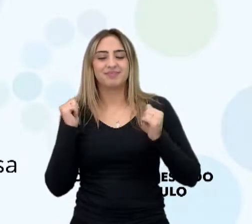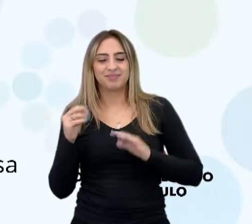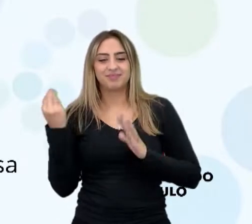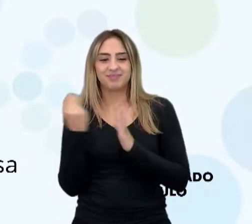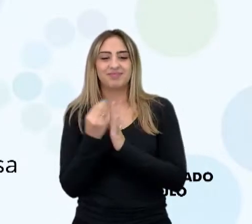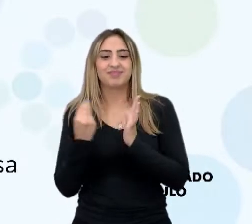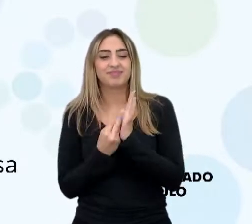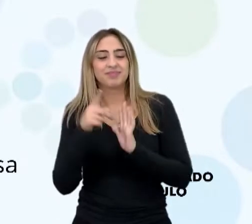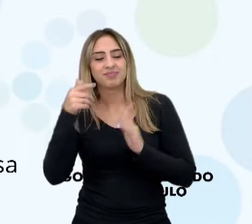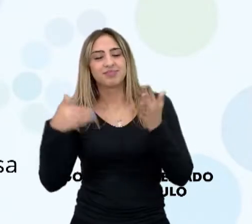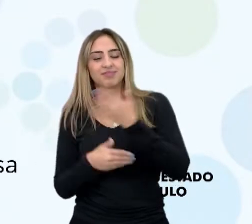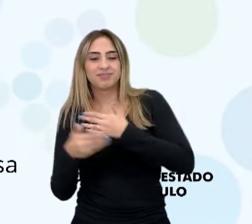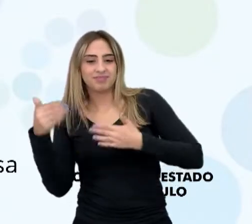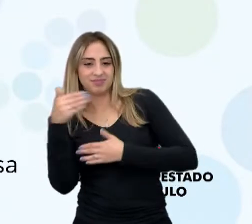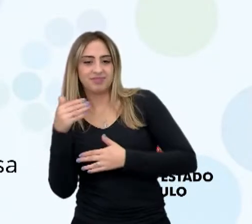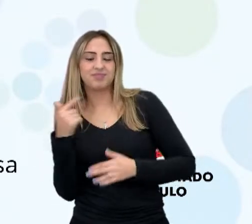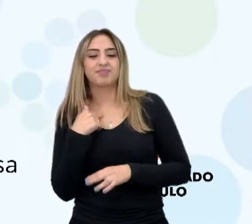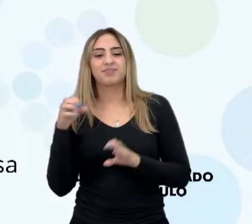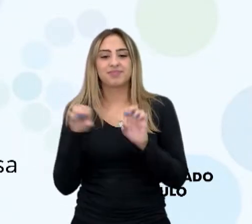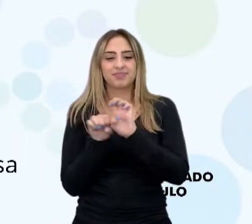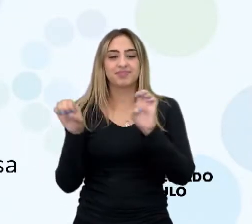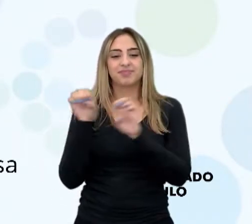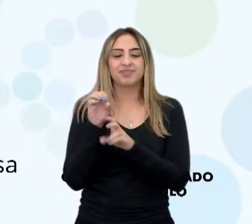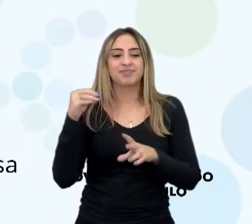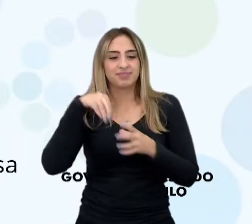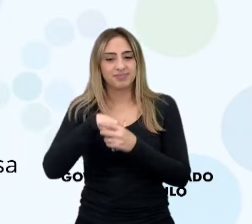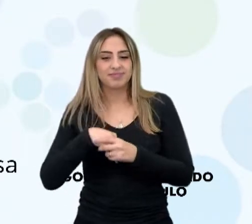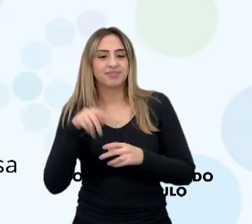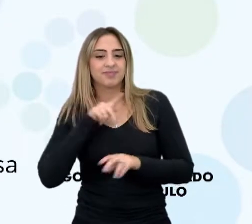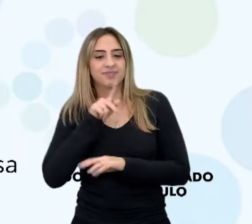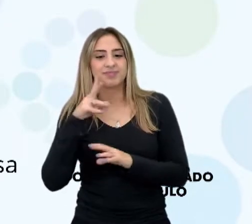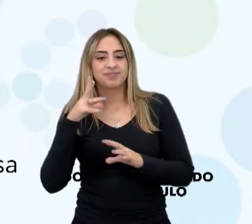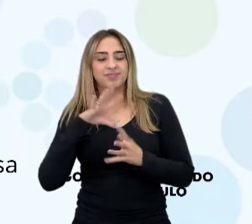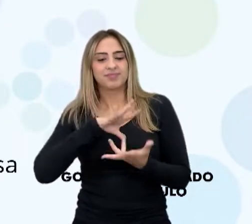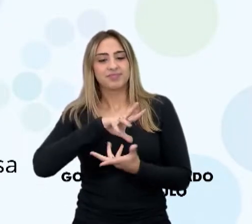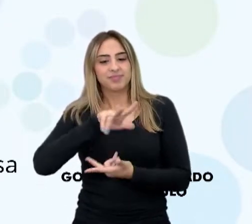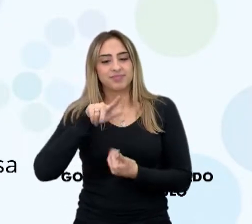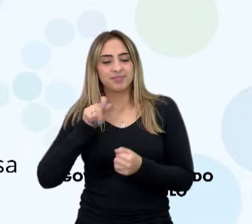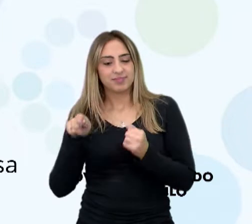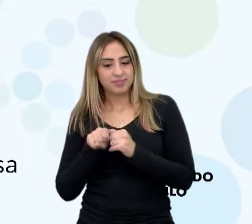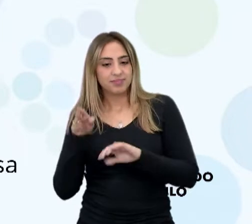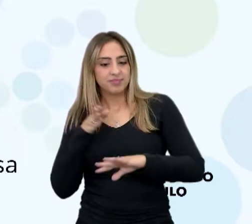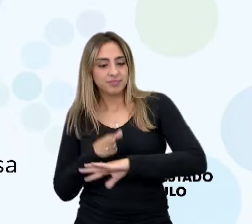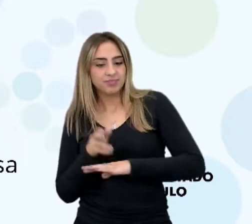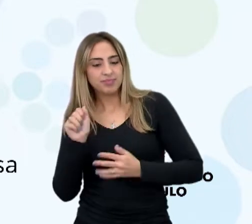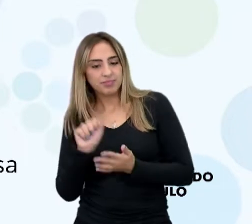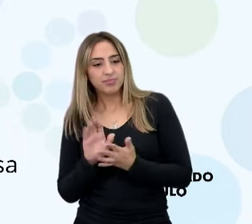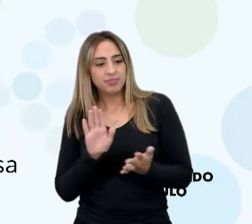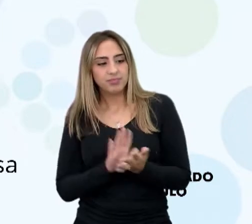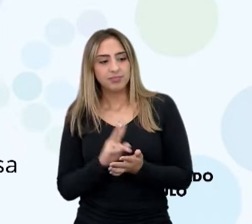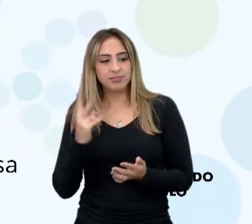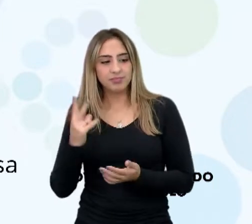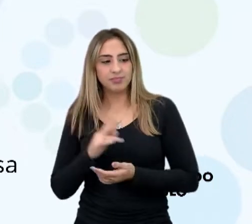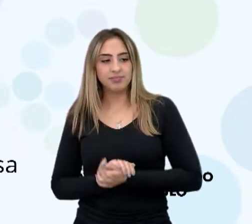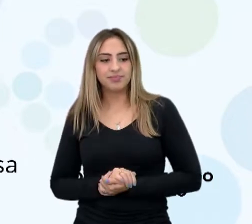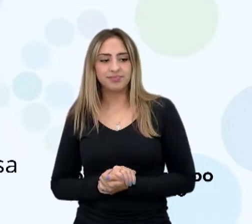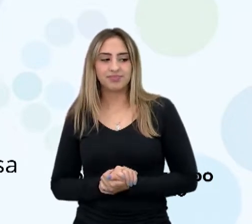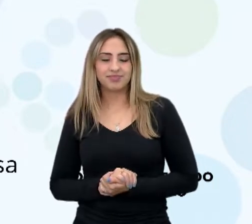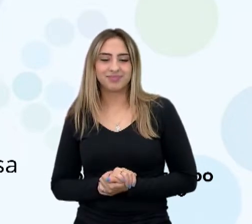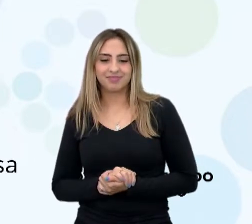por gentileza. A estrutura interna do planeta faz parte aí da atividade 2 e nós estamos aí